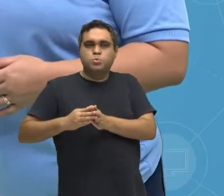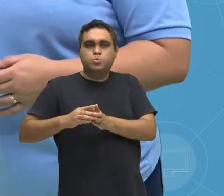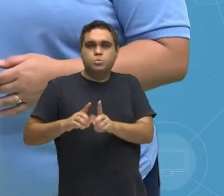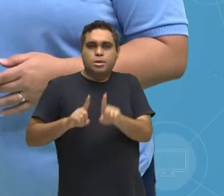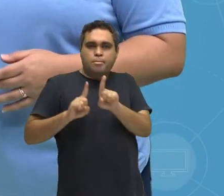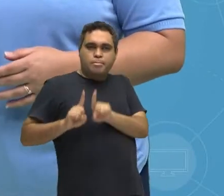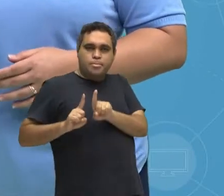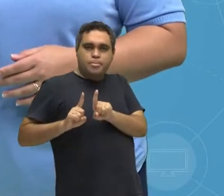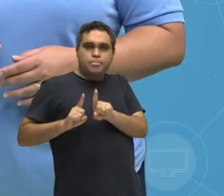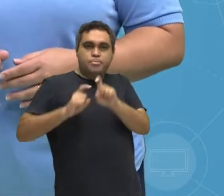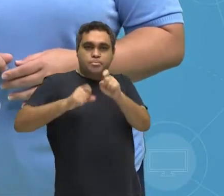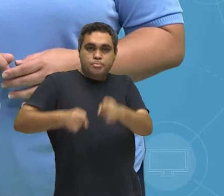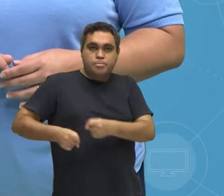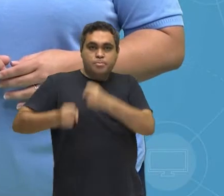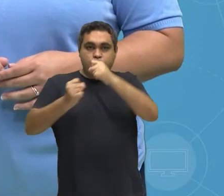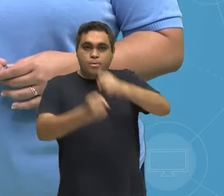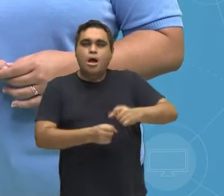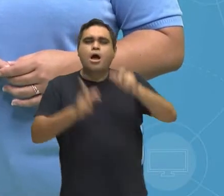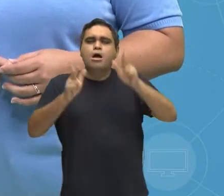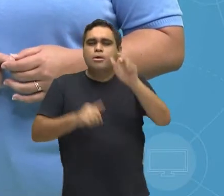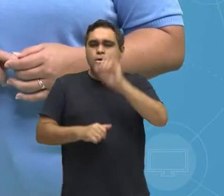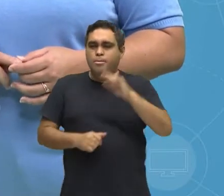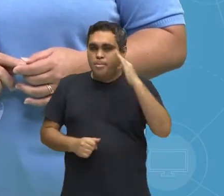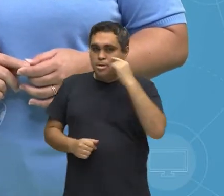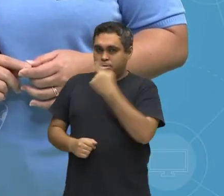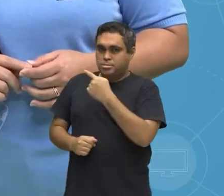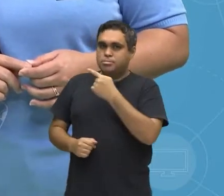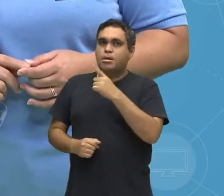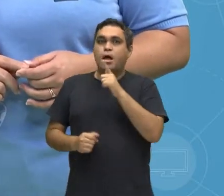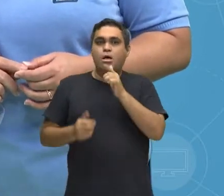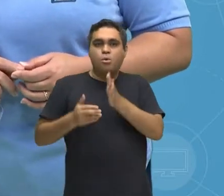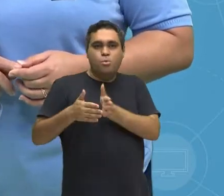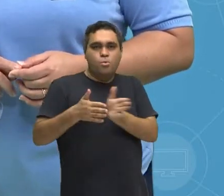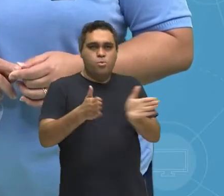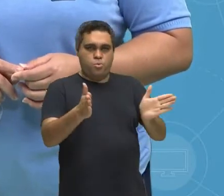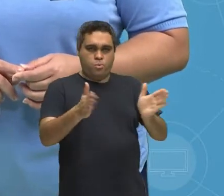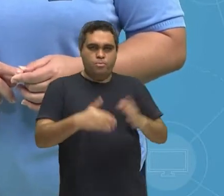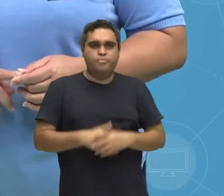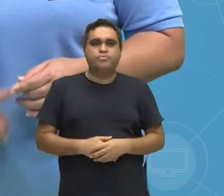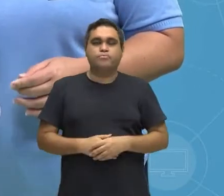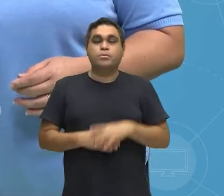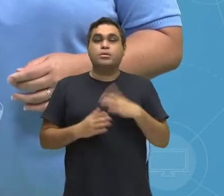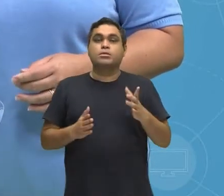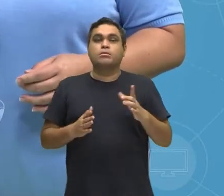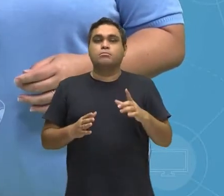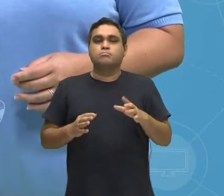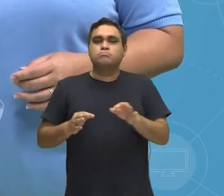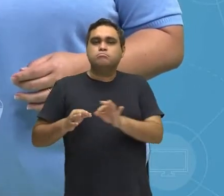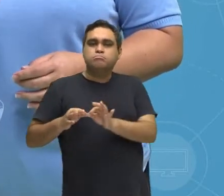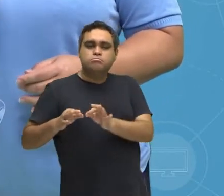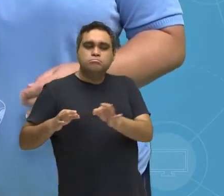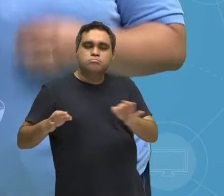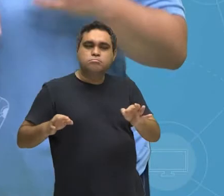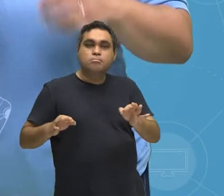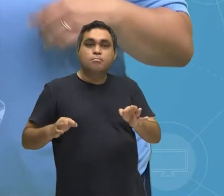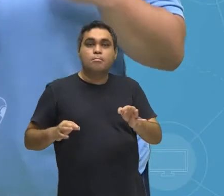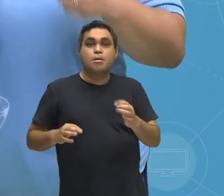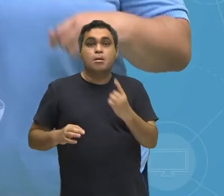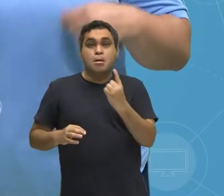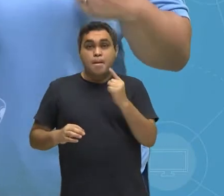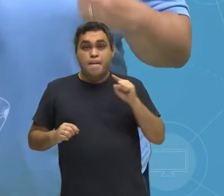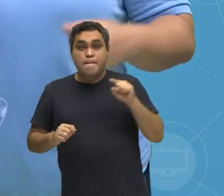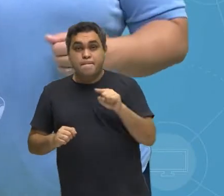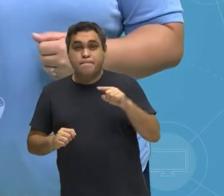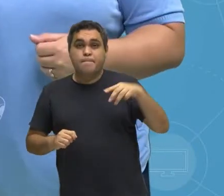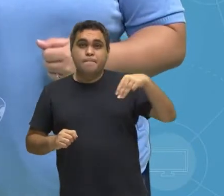estão vendo aqui na imagem. A distância percorrida é de aproximadamente 1.000 metros, ou seja, eles têm